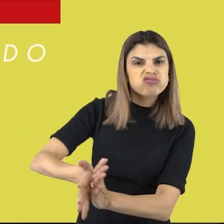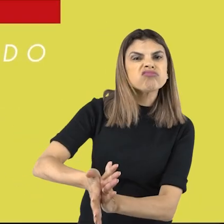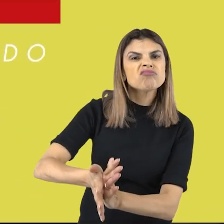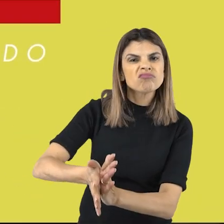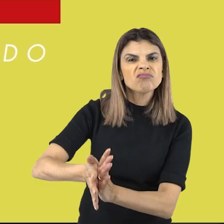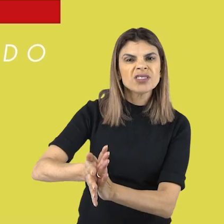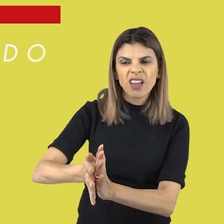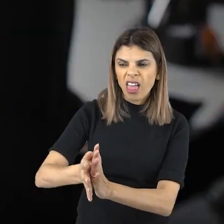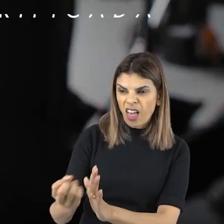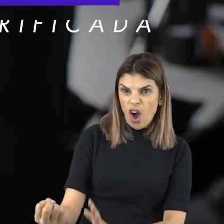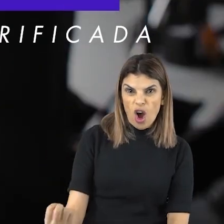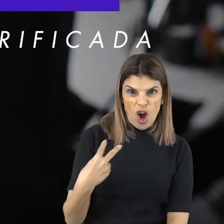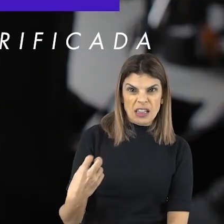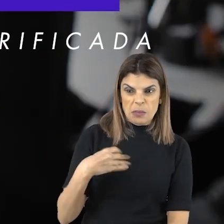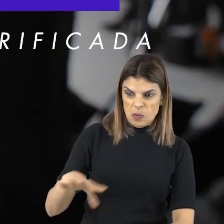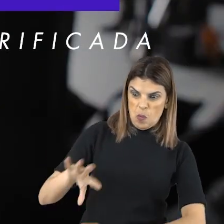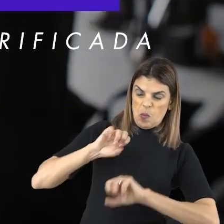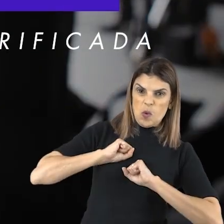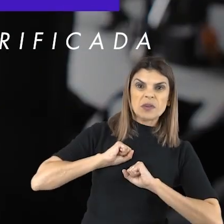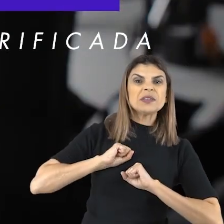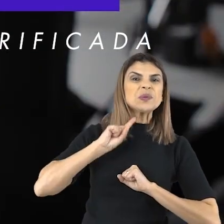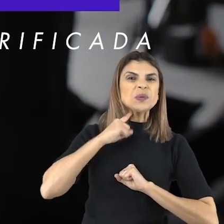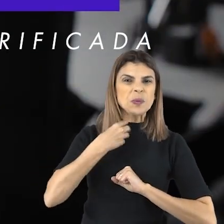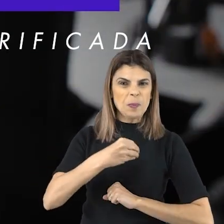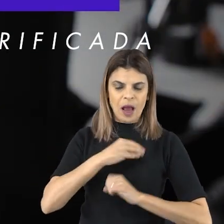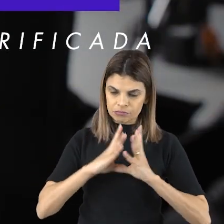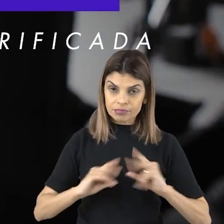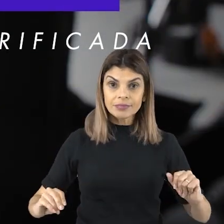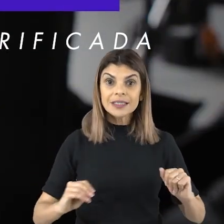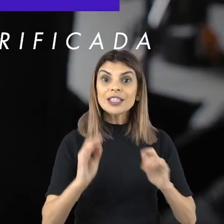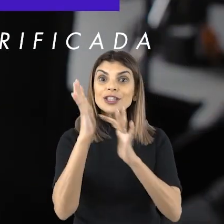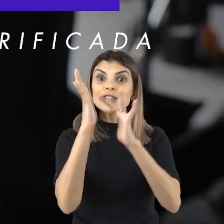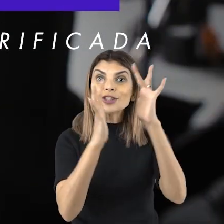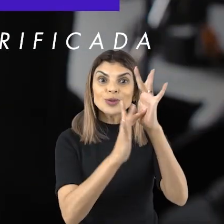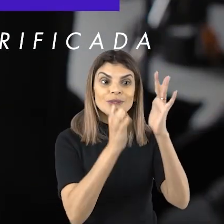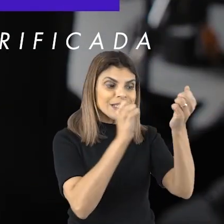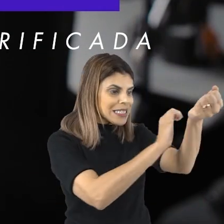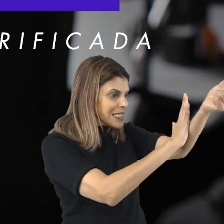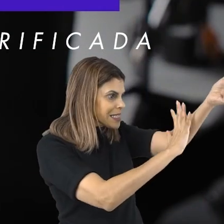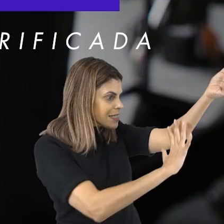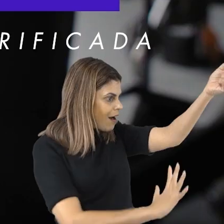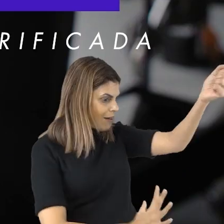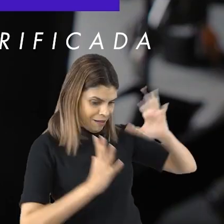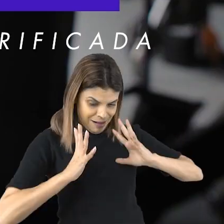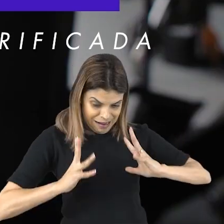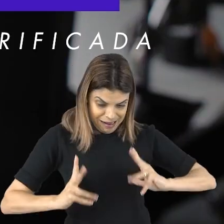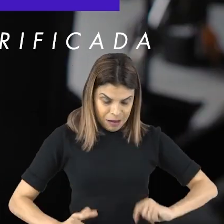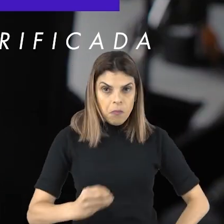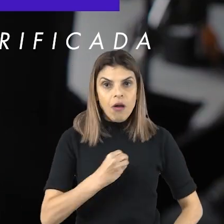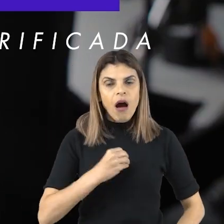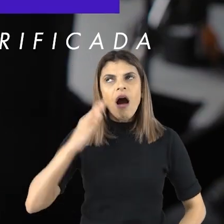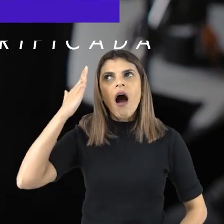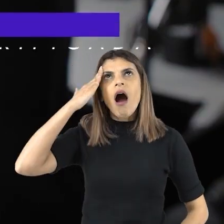poder do pecado foi destruído. E a contaminação pelo pecado foi purificada. João escreve que o sangue de Jesus nos purifica de todo o